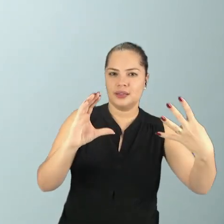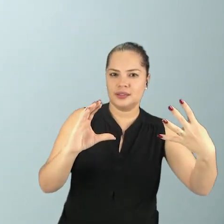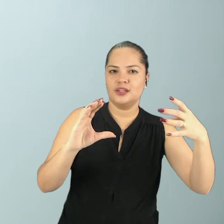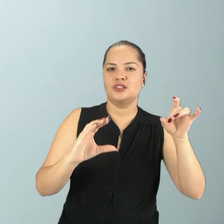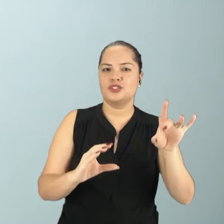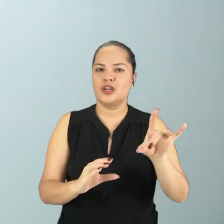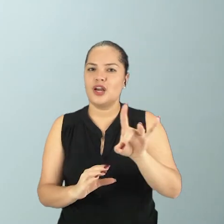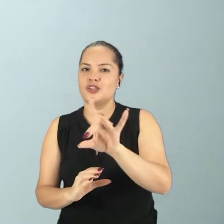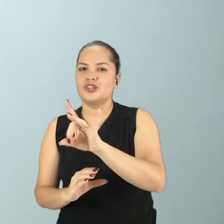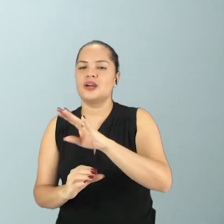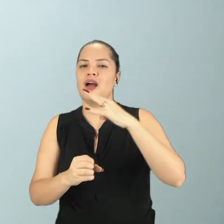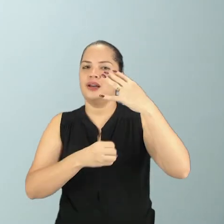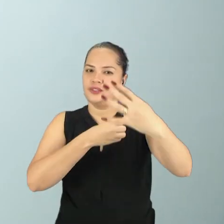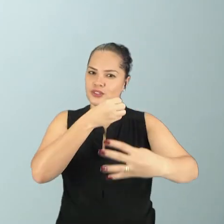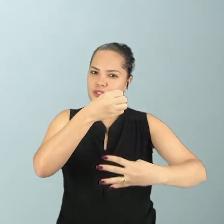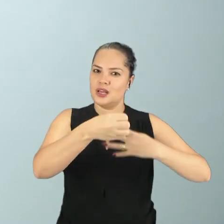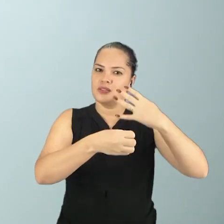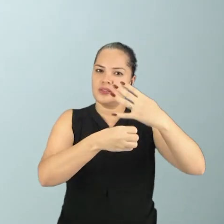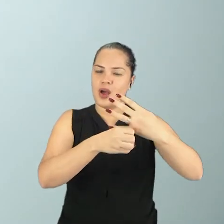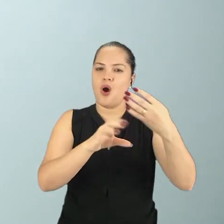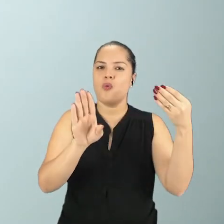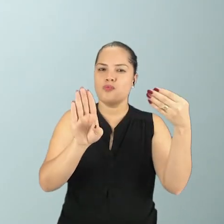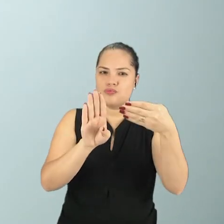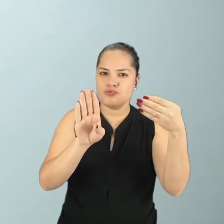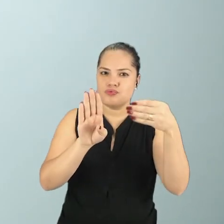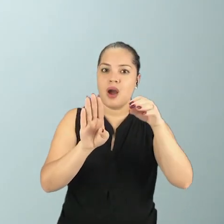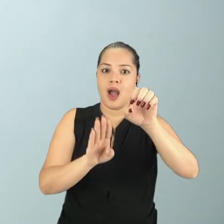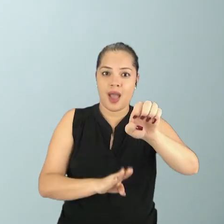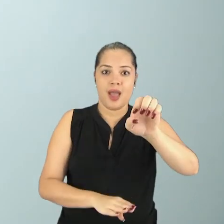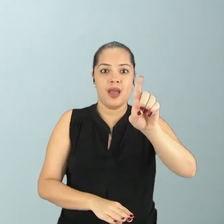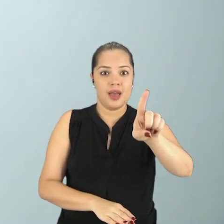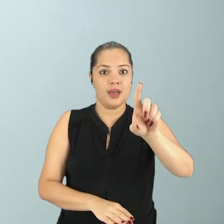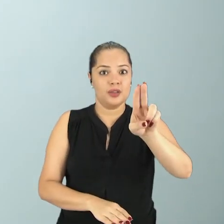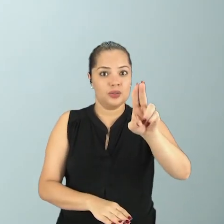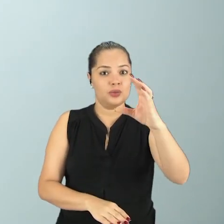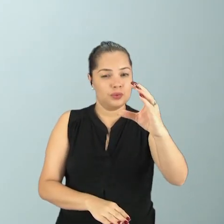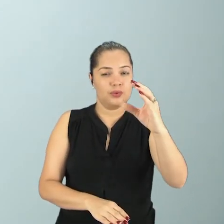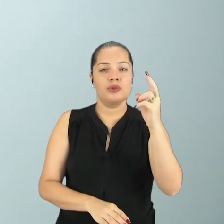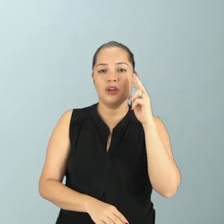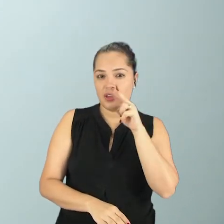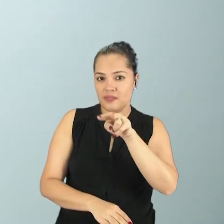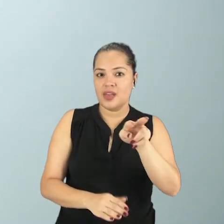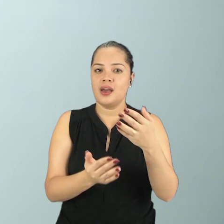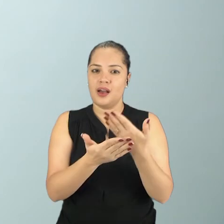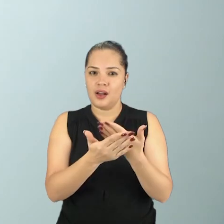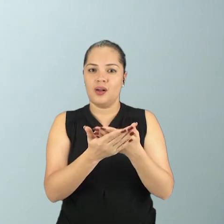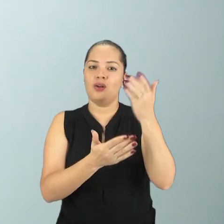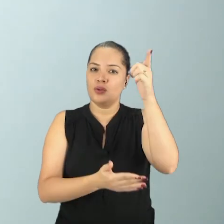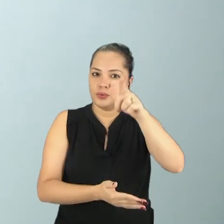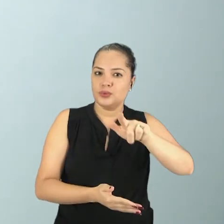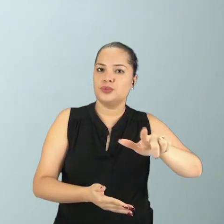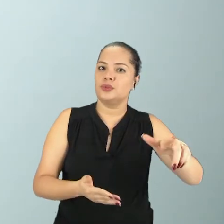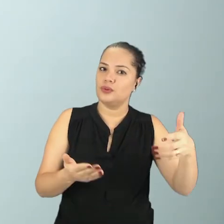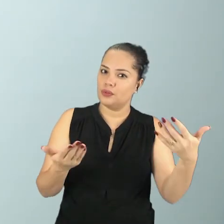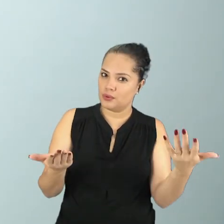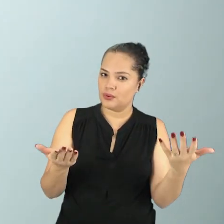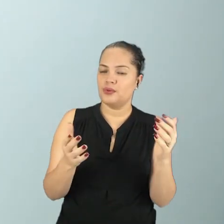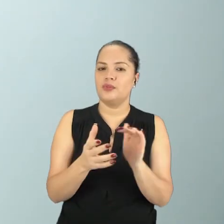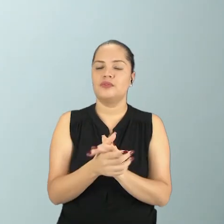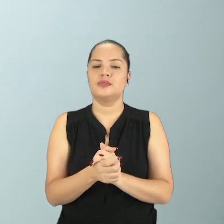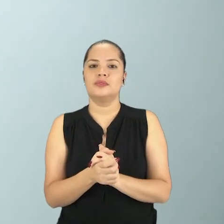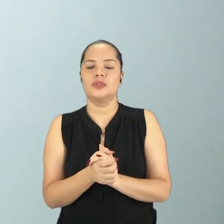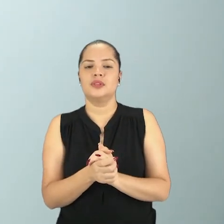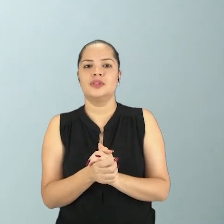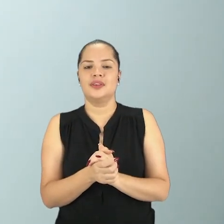vocês queiram assistir essa aula novamente, vão lá na plataforma Eduque, tá? Essa aula e as anteriores estão lá para que vocês assistam quantas vezes forem necessário, tá bom?